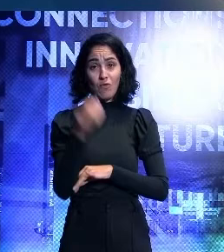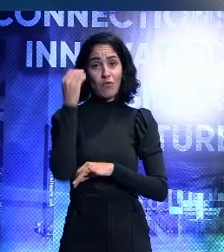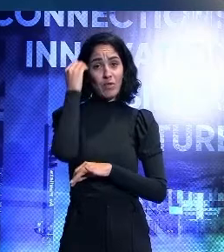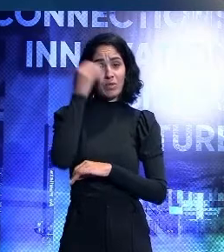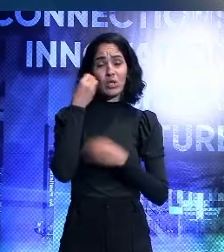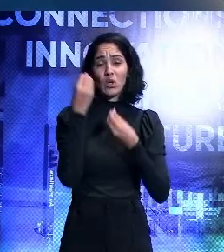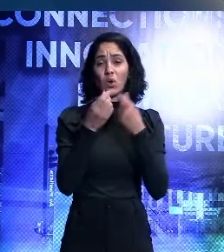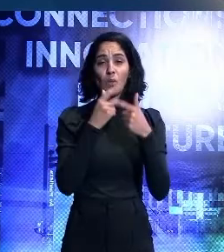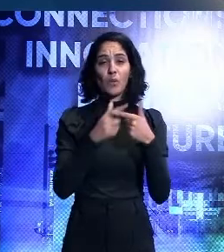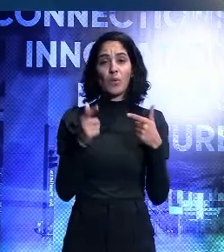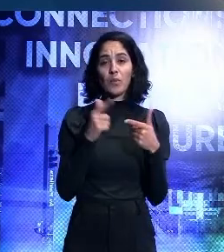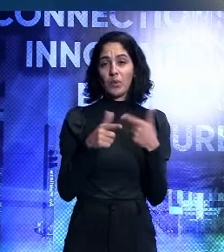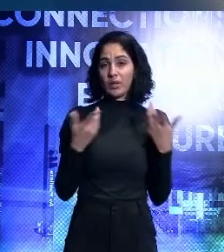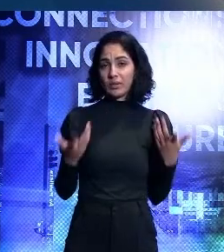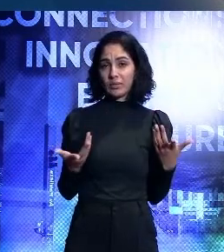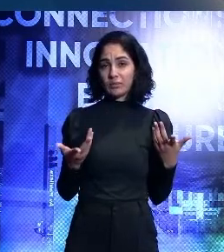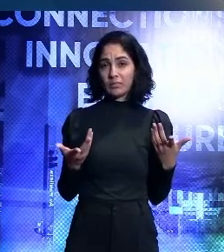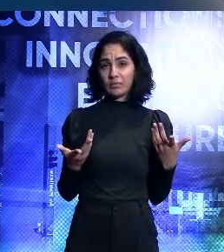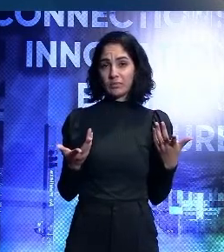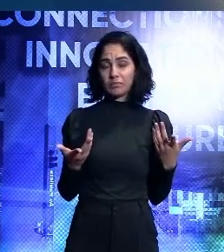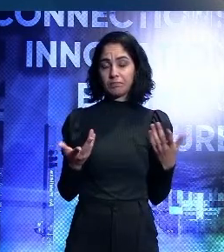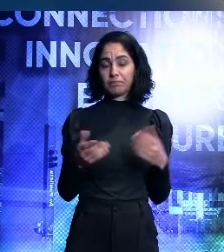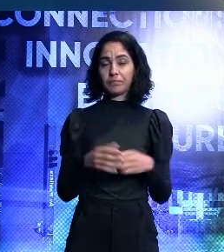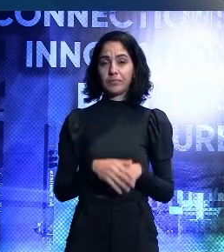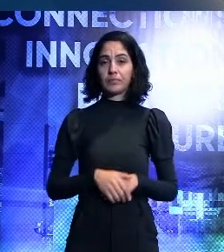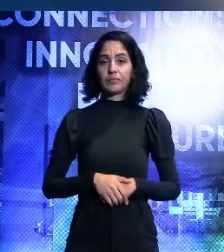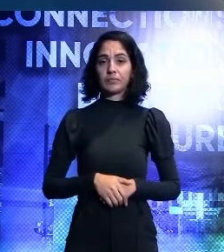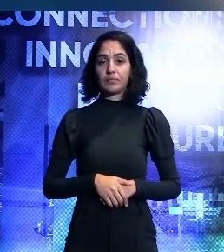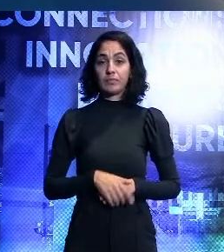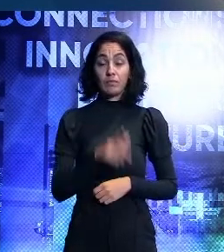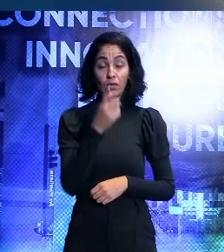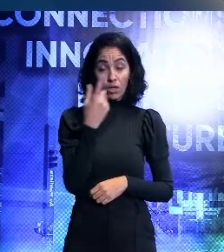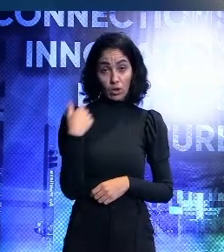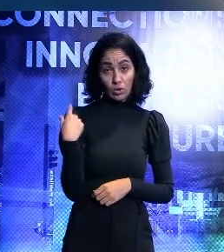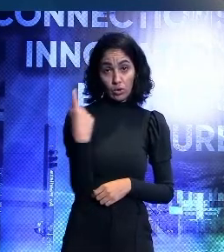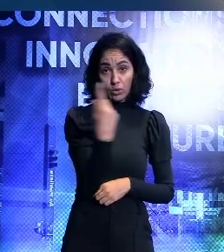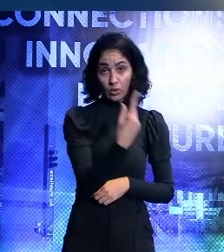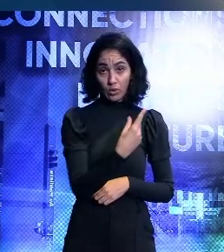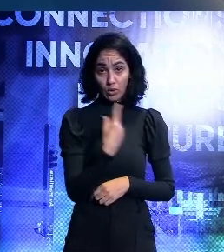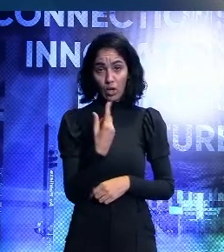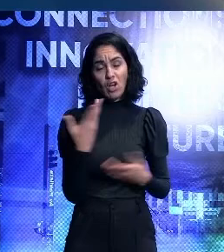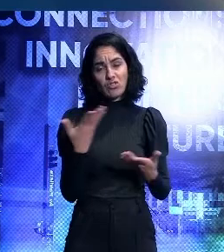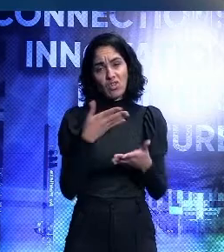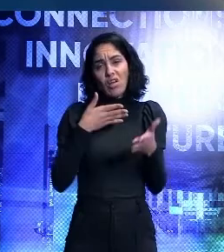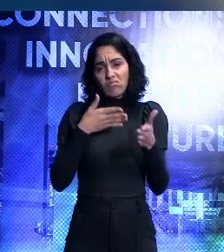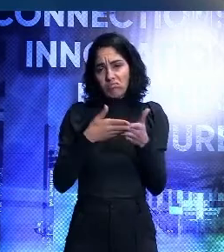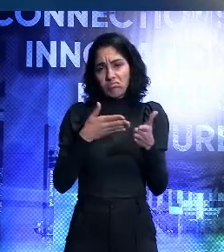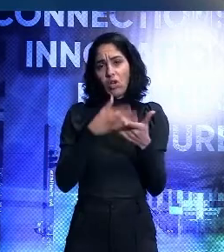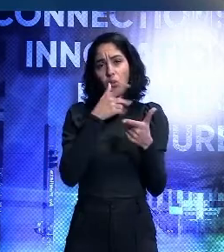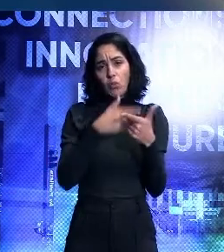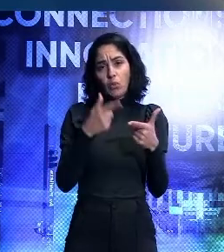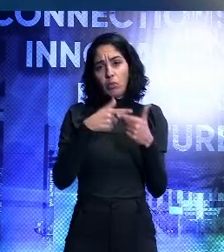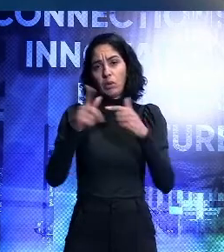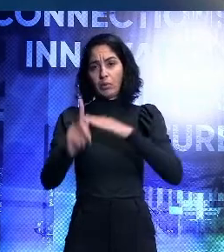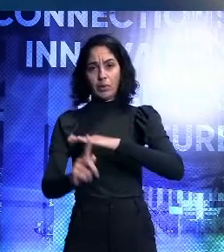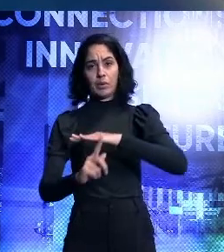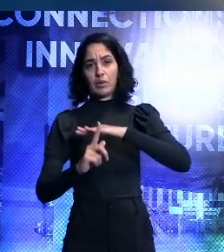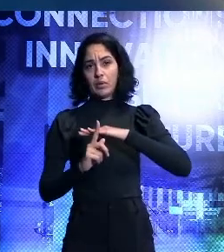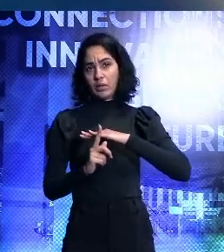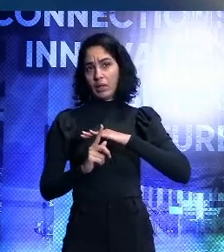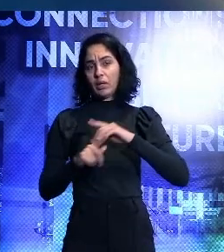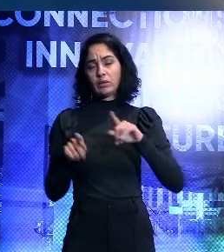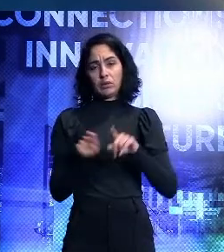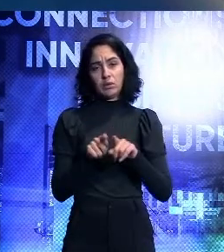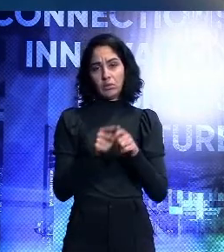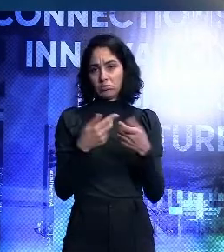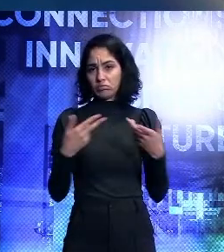a velocidade de reação? Nós, todos já enfrentamos problemas com os nossos clientes, e com os nossos, inclusive